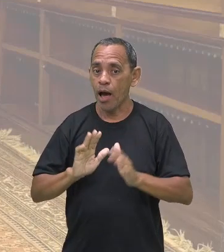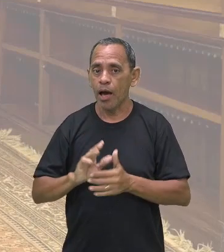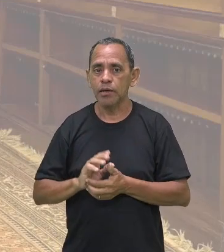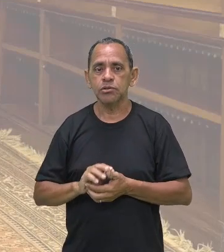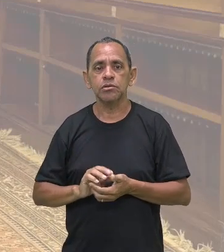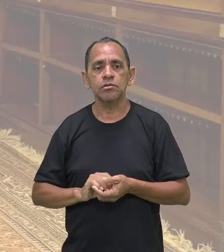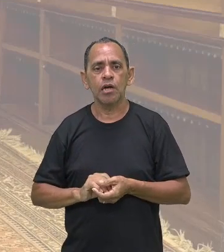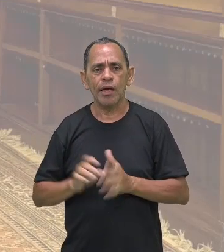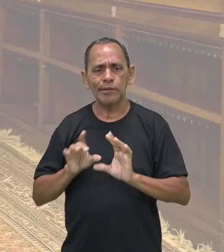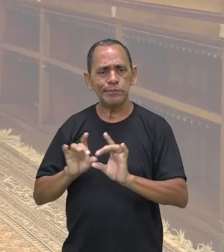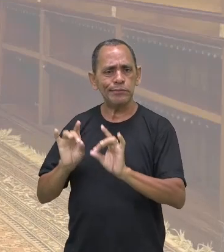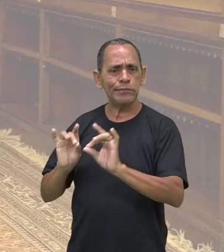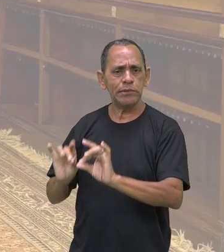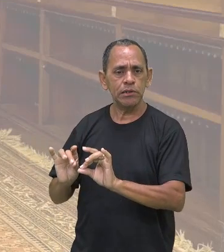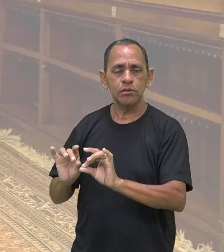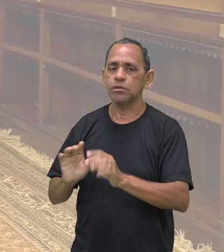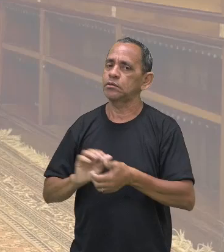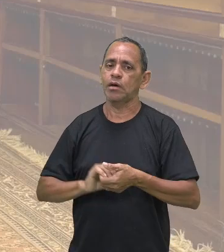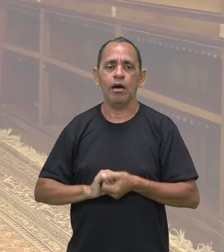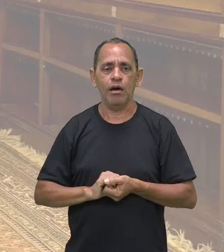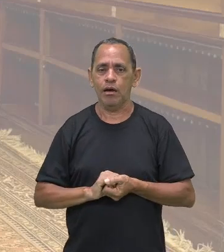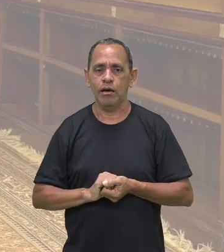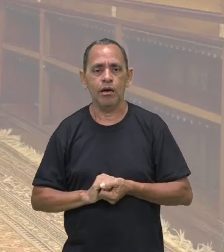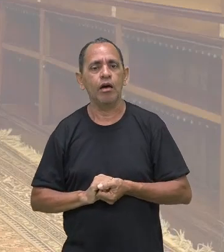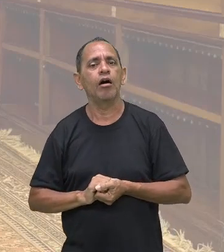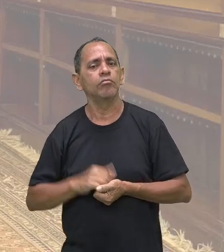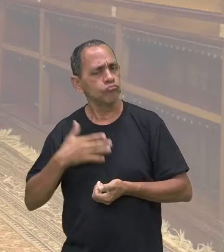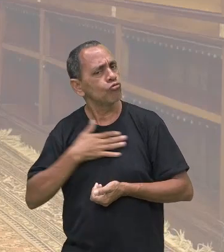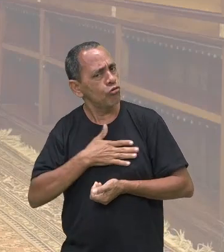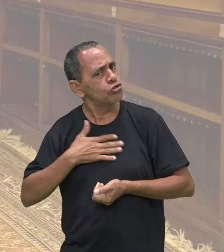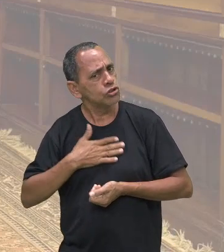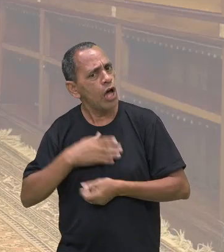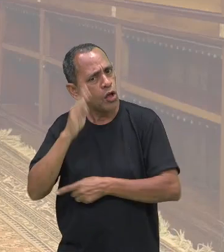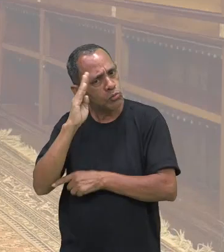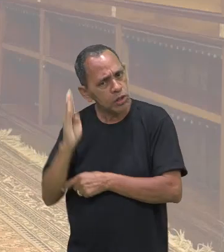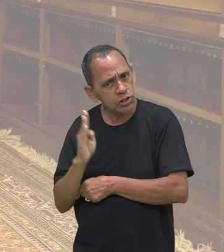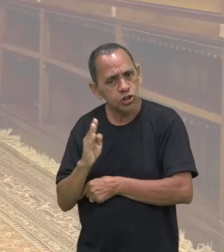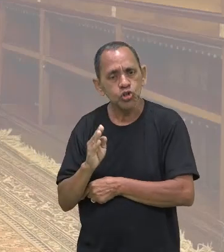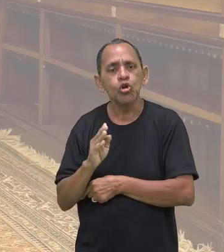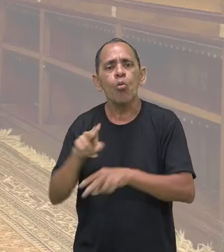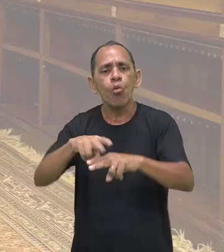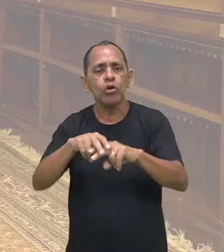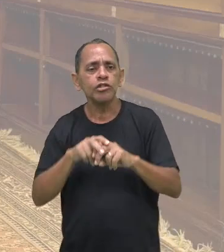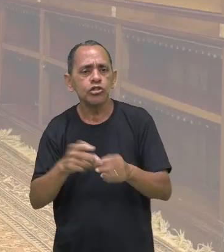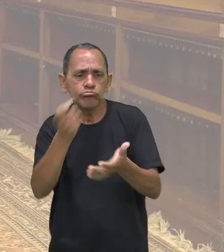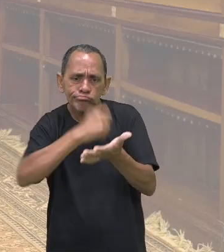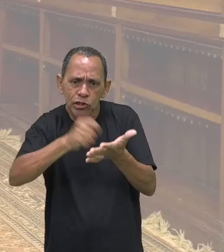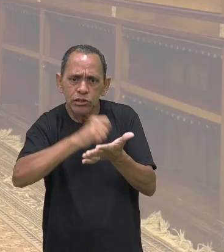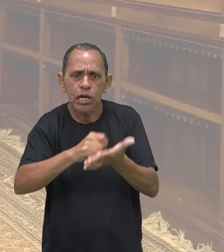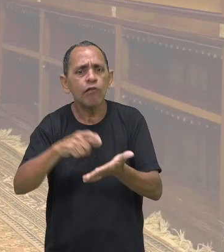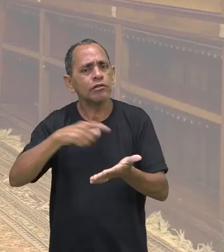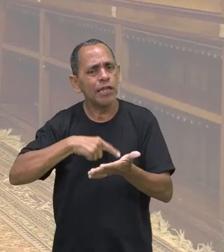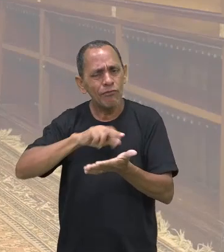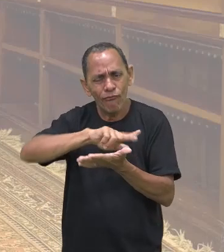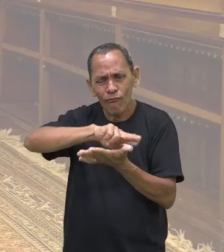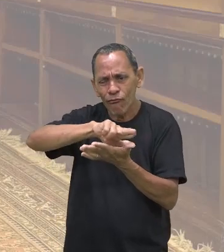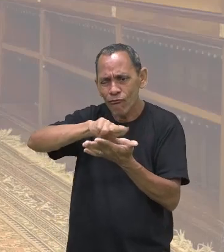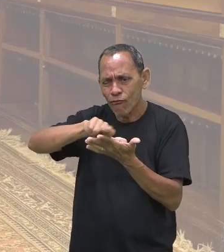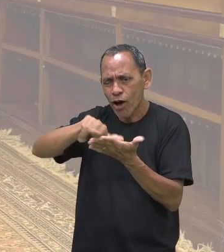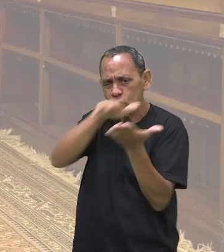de gostar do Brasil. E é por isso que ele escreve. Ele tem uma produção literária, tenho